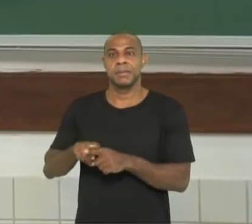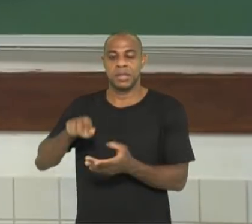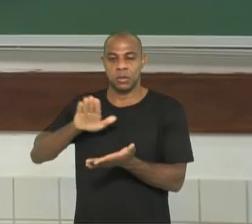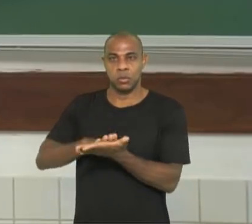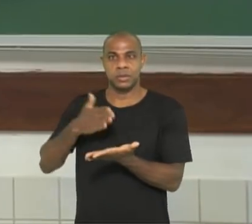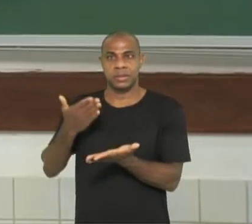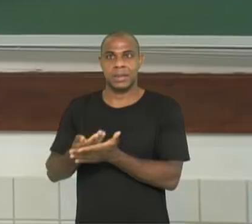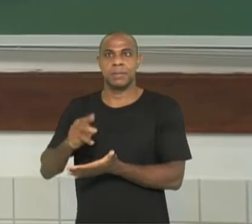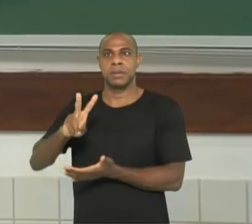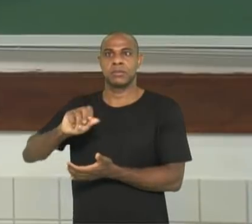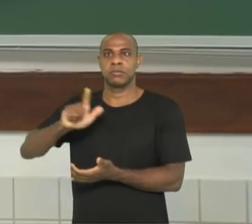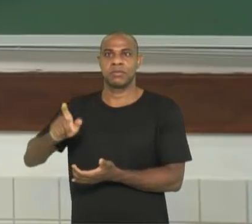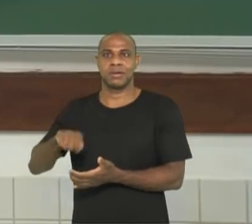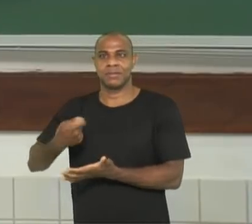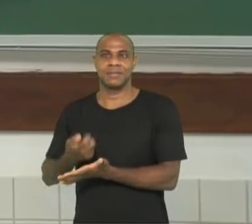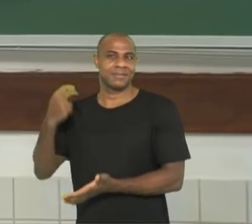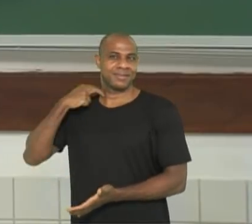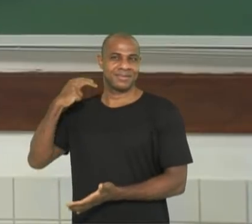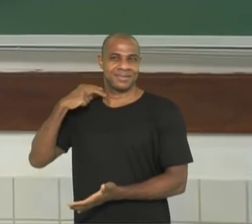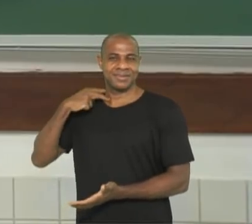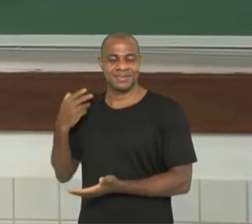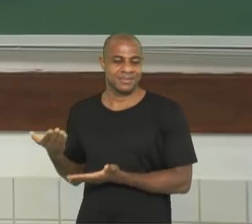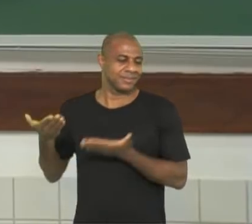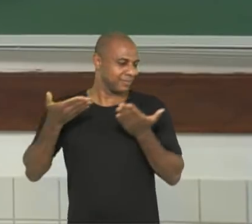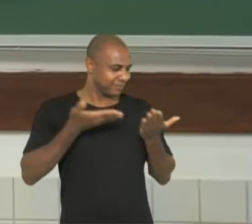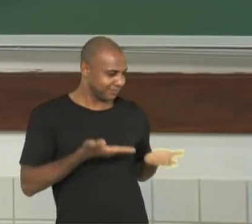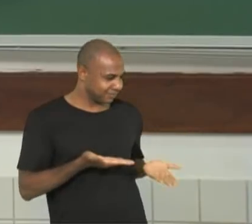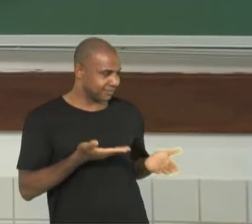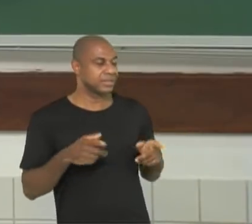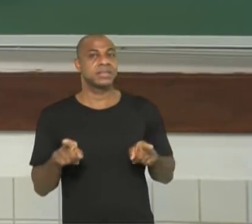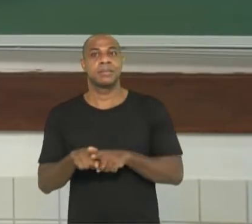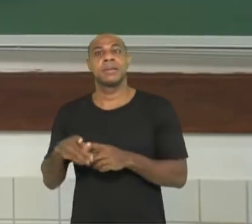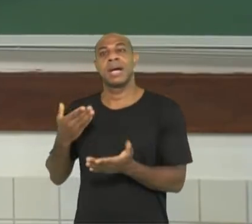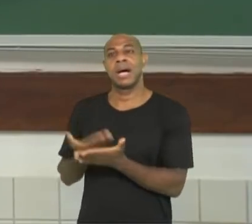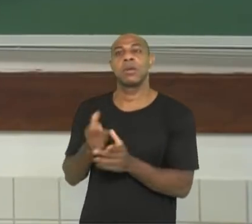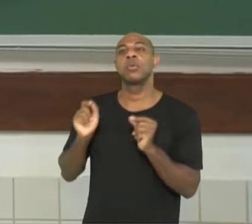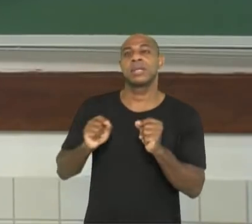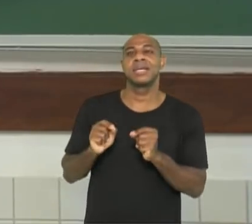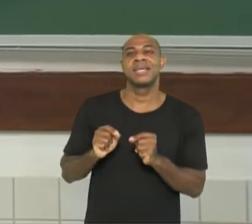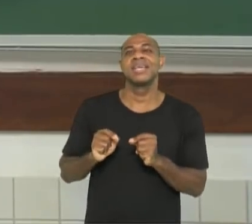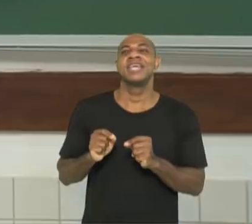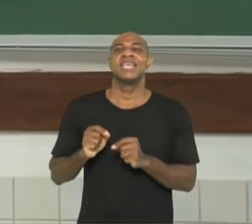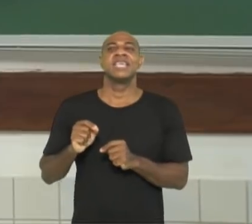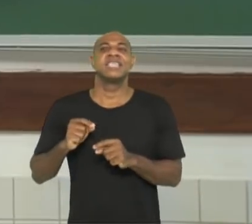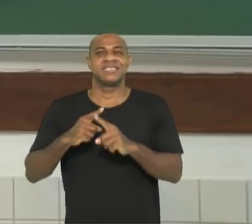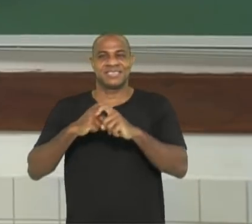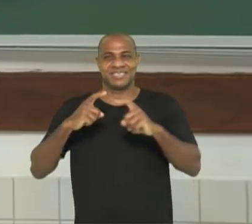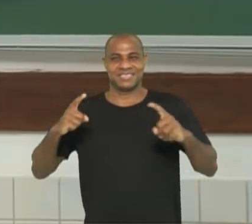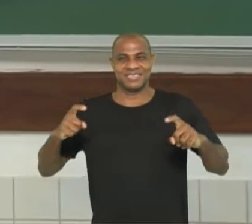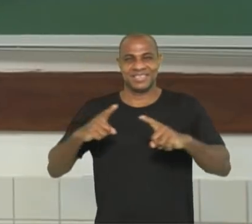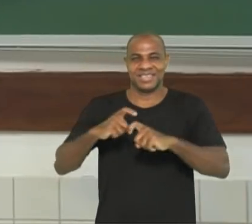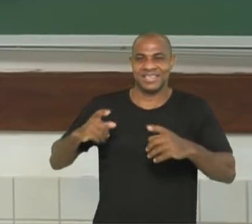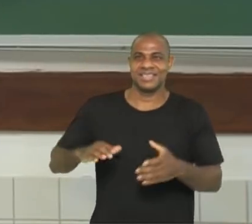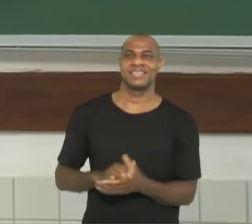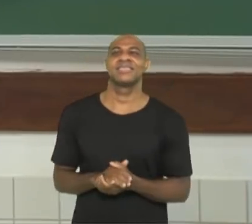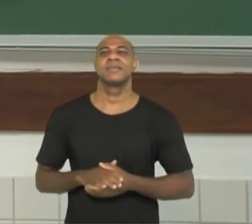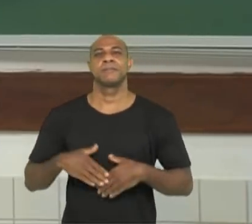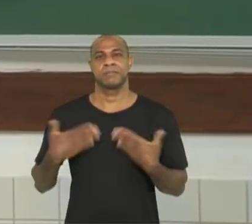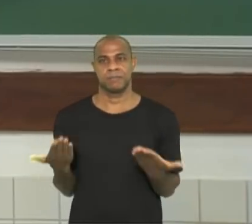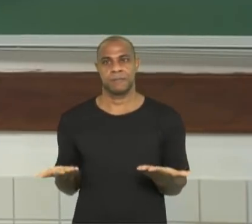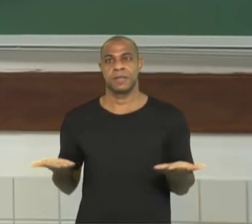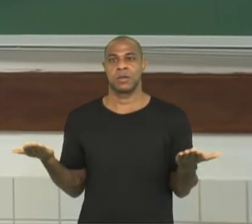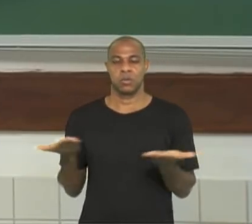para mais uma aula de ciências para vocês no 7º ano. Hoje a gente vai retomar os últimos grupos dentro do grupo